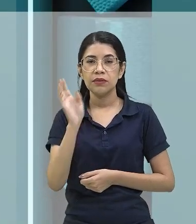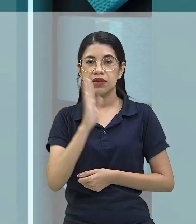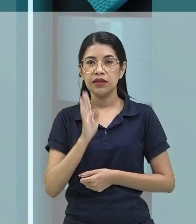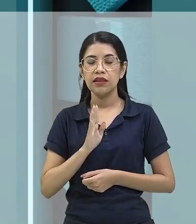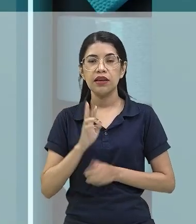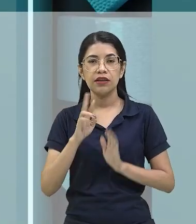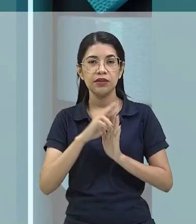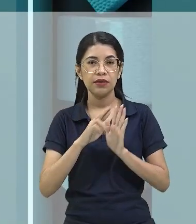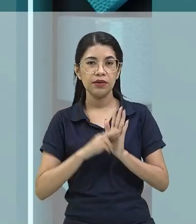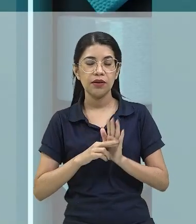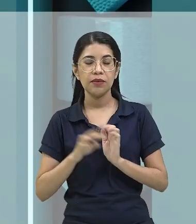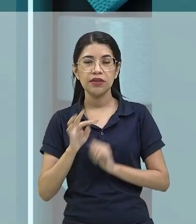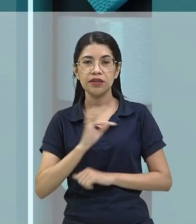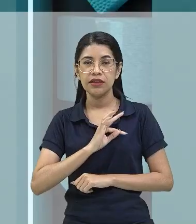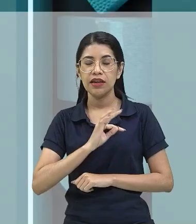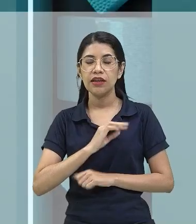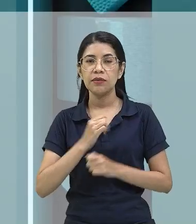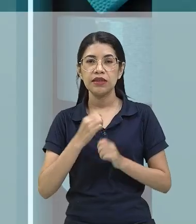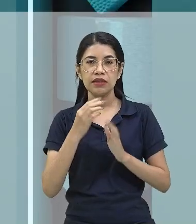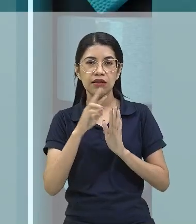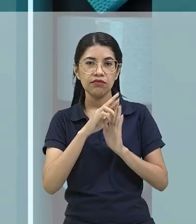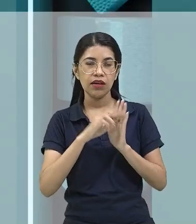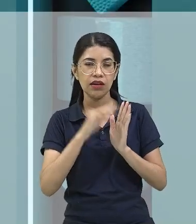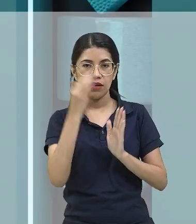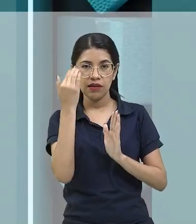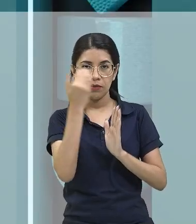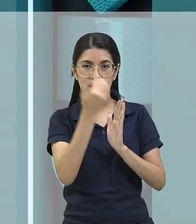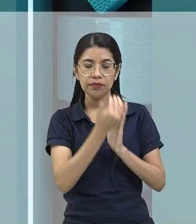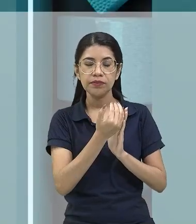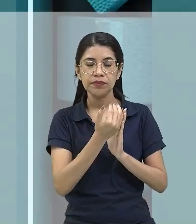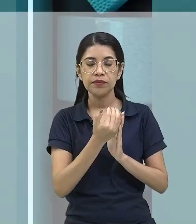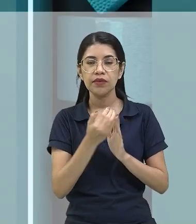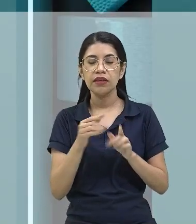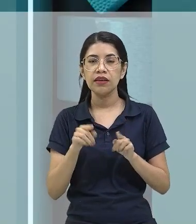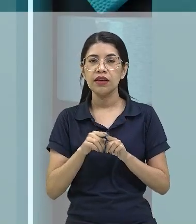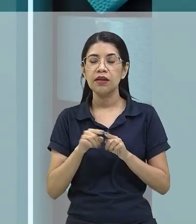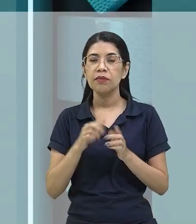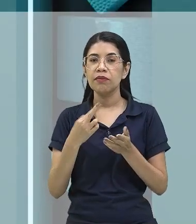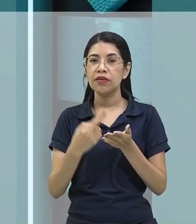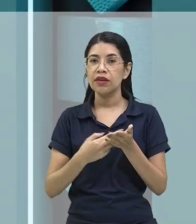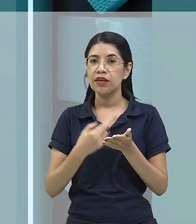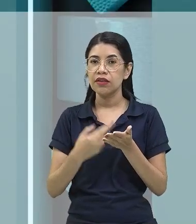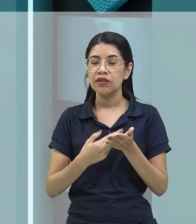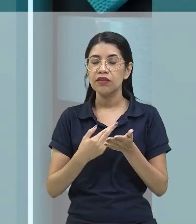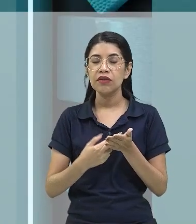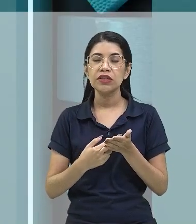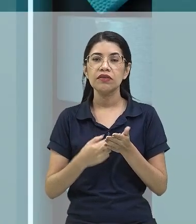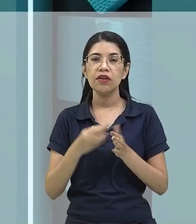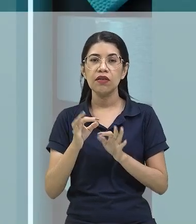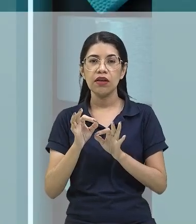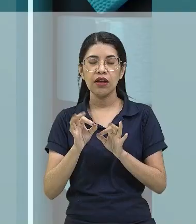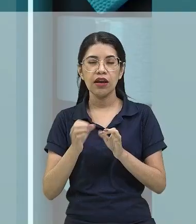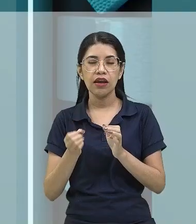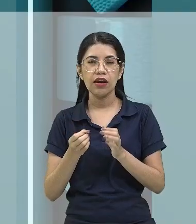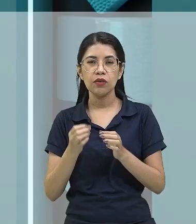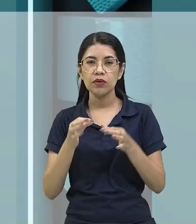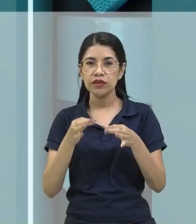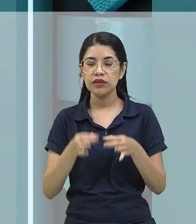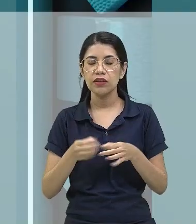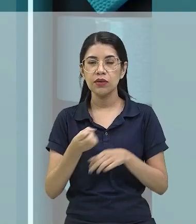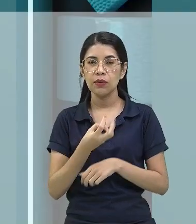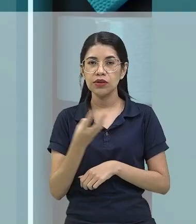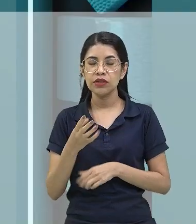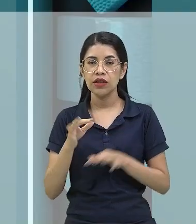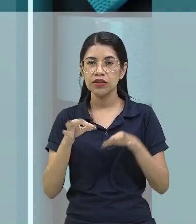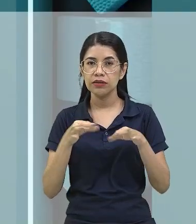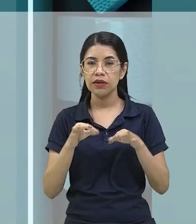as regras, né, que deve obedecer. E, claro, as revistas elas vão determinar essa quantidade de páginas. Então,